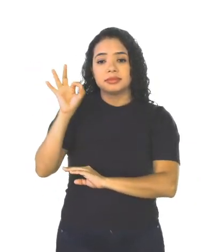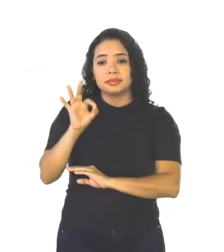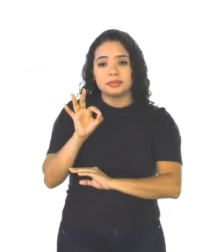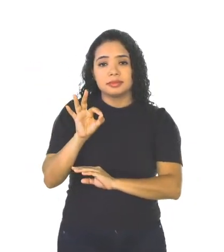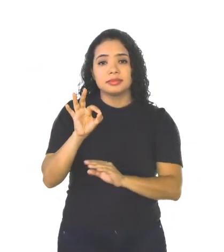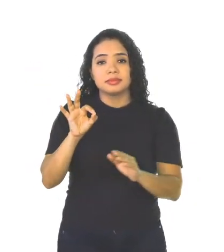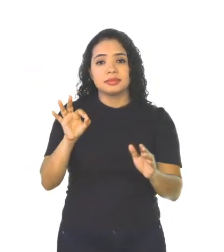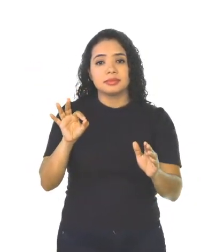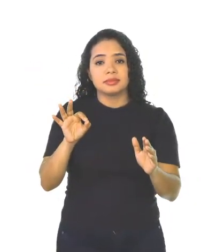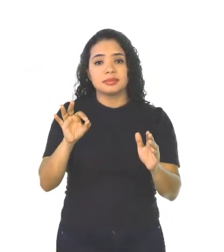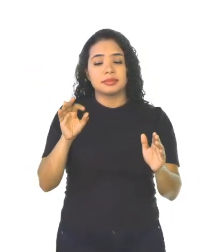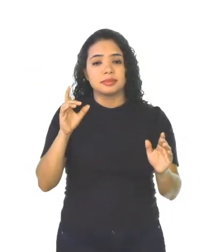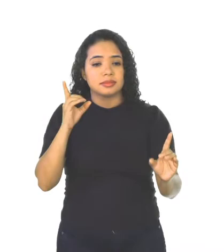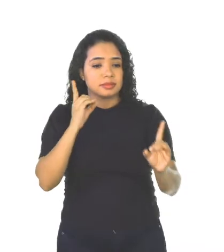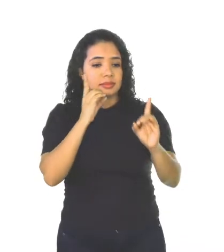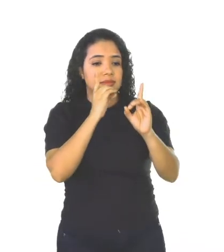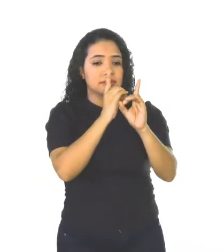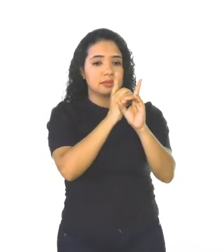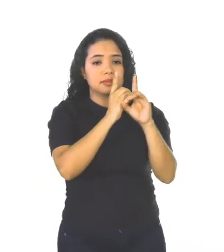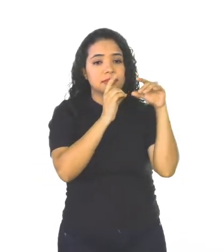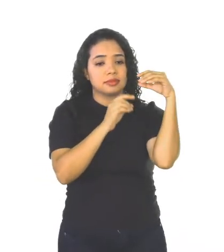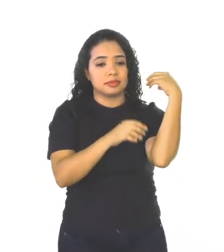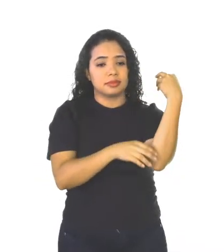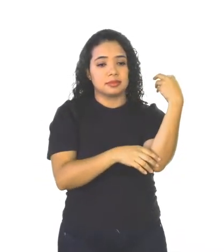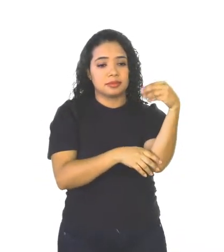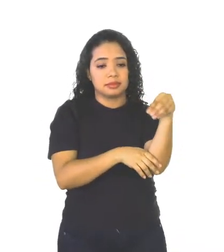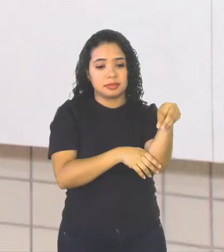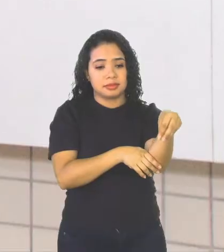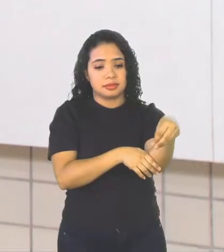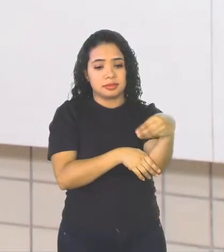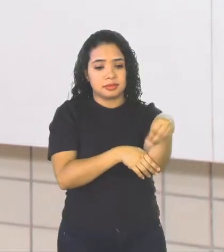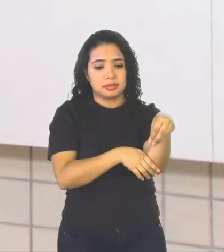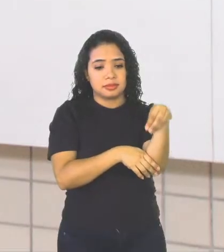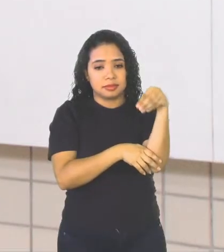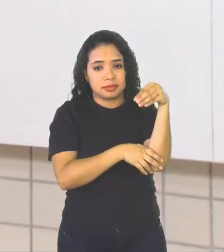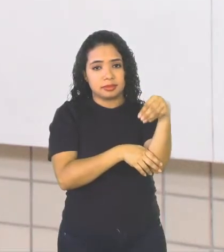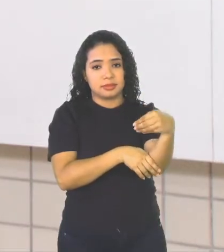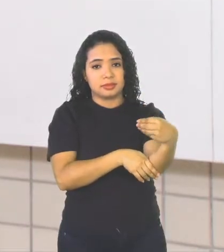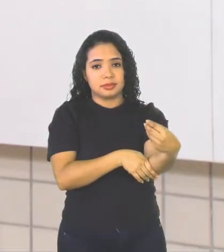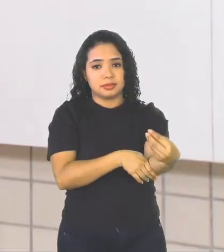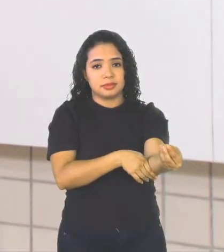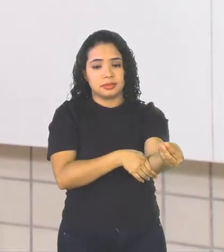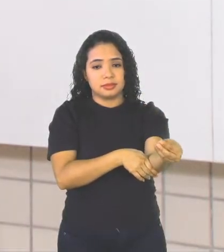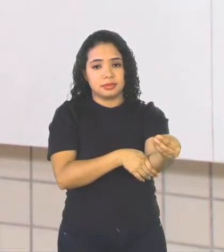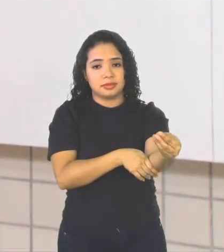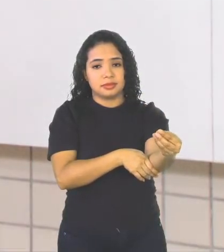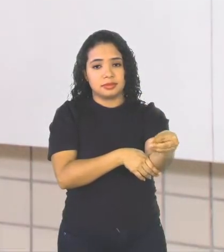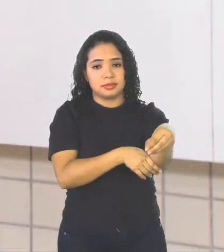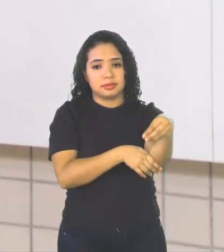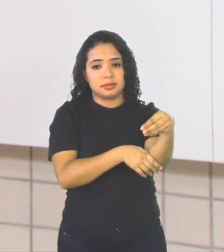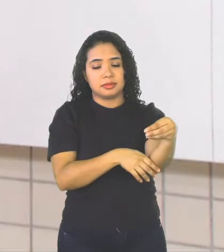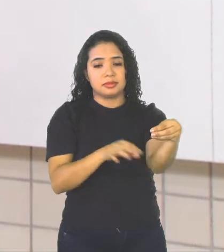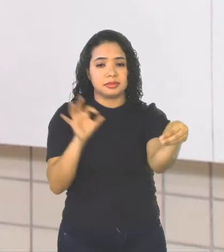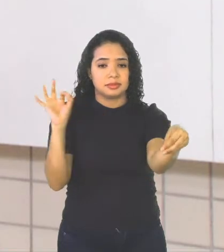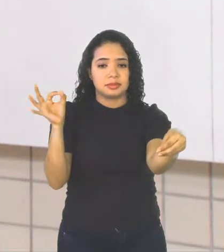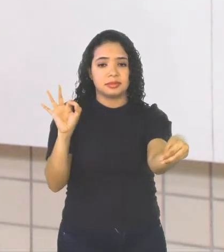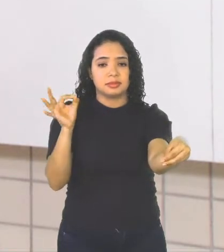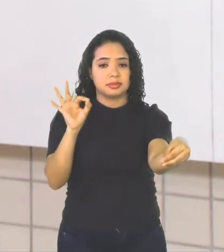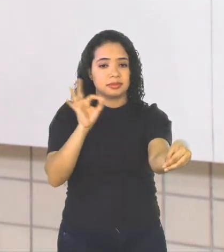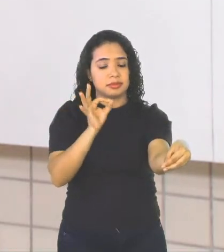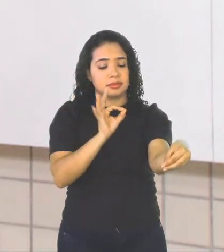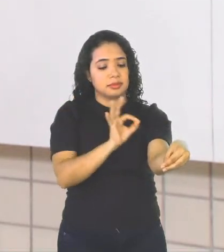encontrou deitado, murcho e cabisbaixo? Ela encontrou alguém que estava nessa